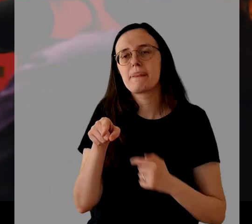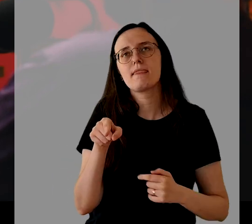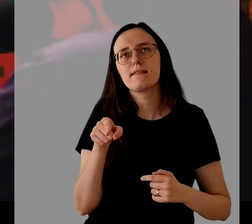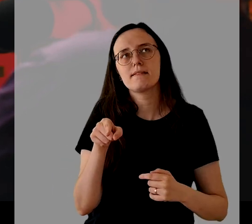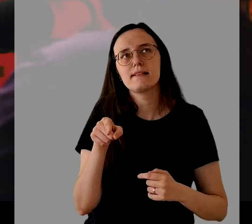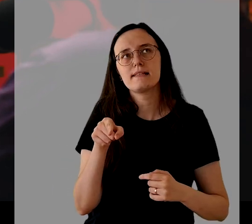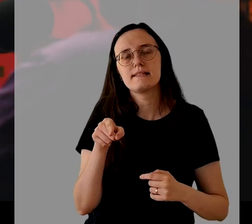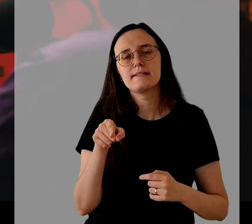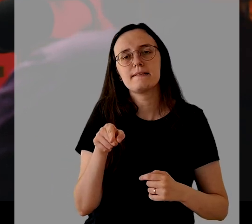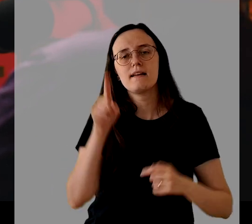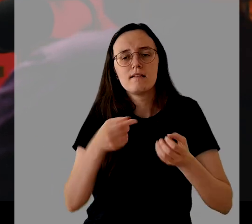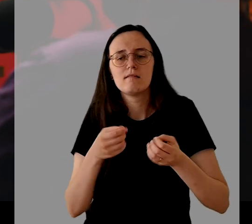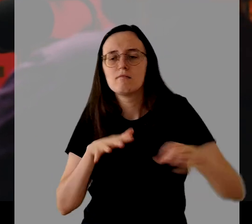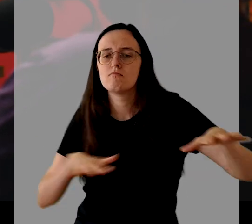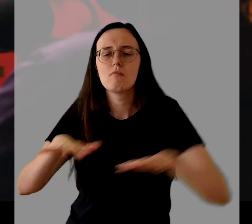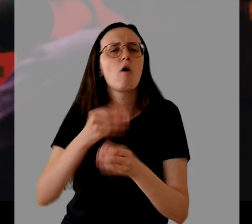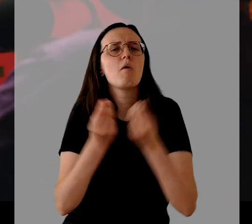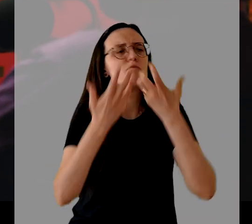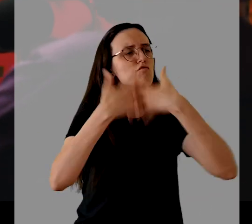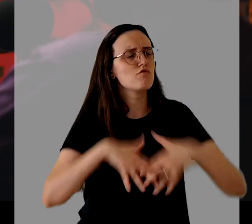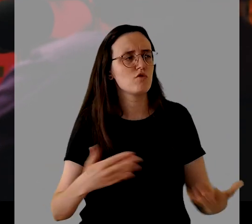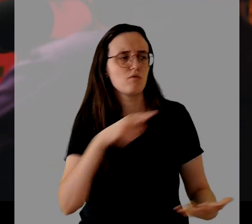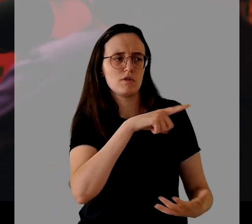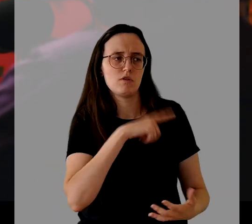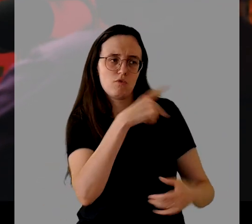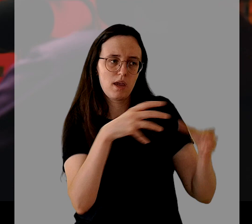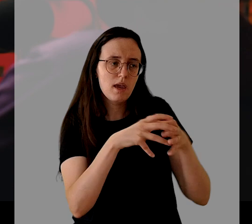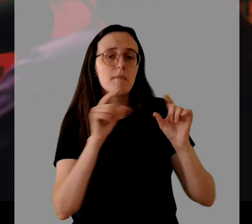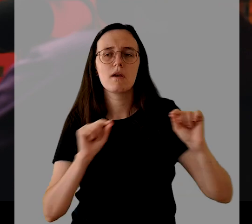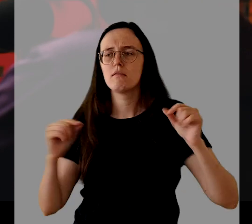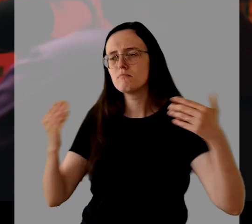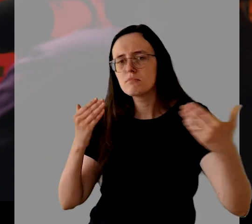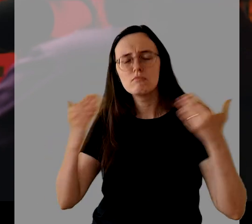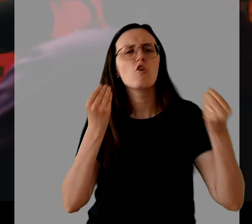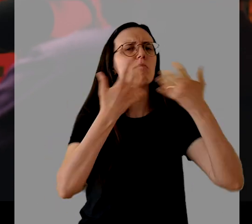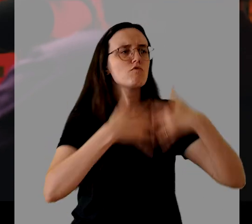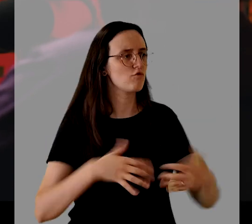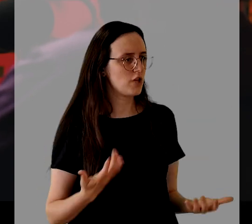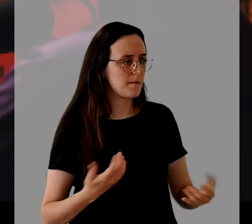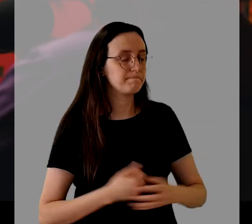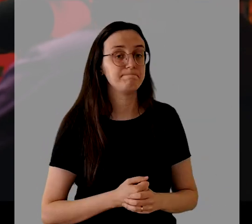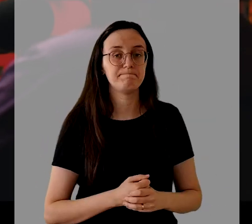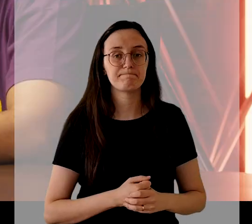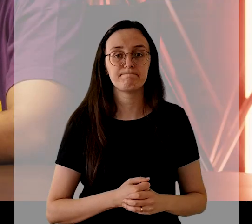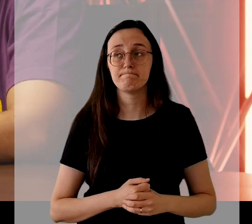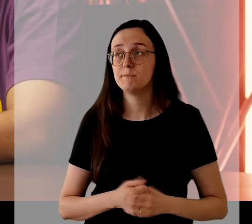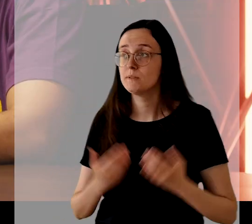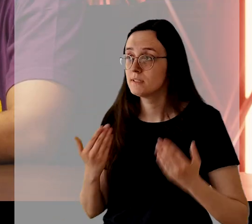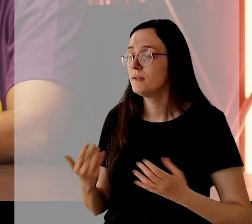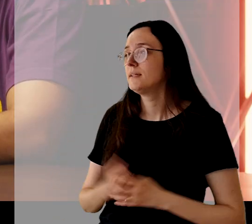isso é distribuído dentro do set? Né? Tipo, você tem tua equipe, quem fala com quem, como que é?